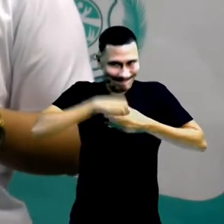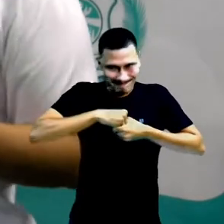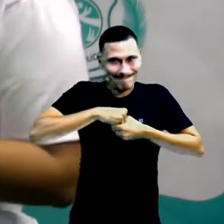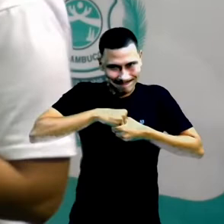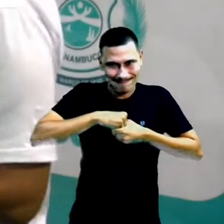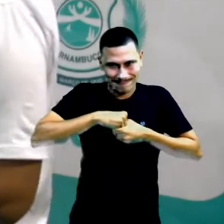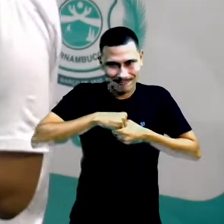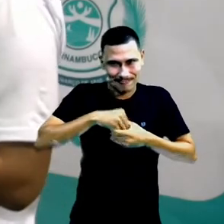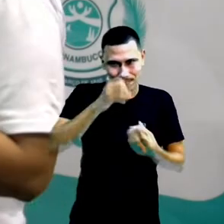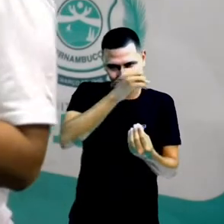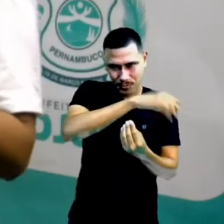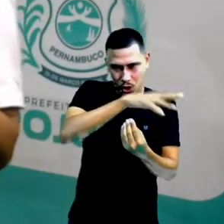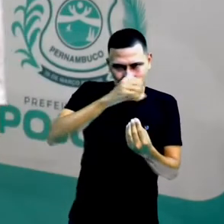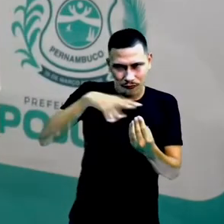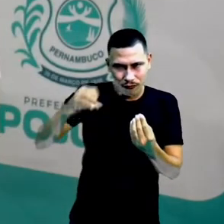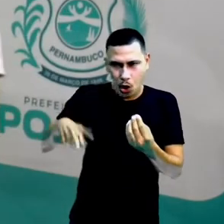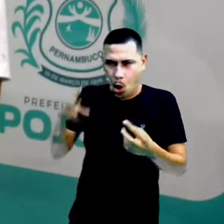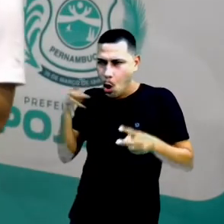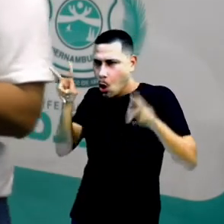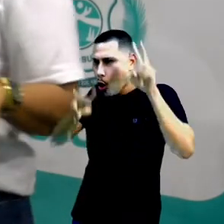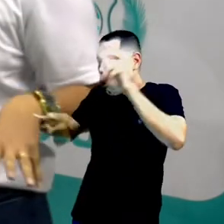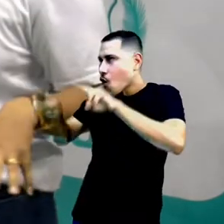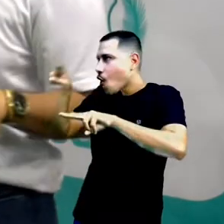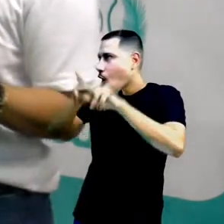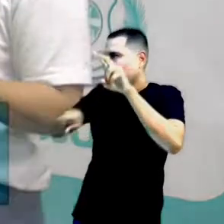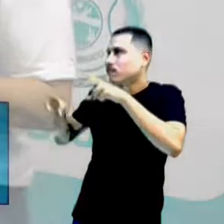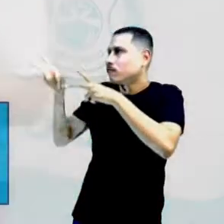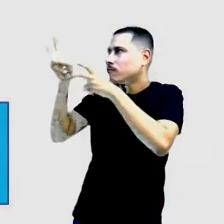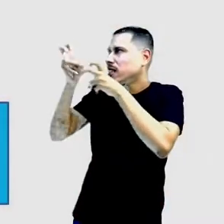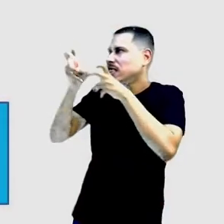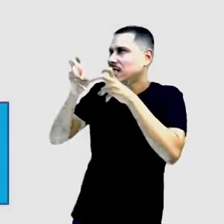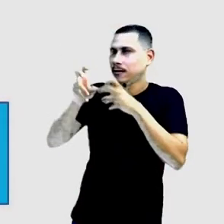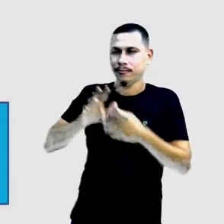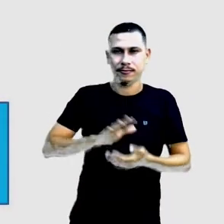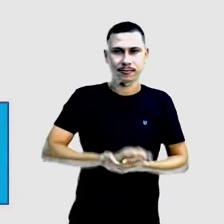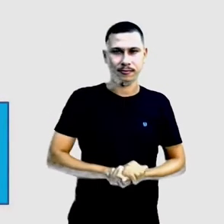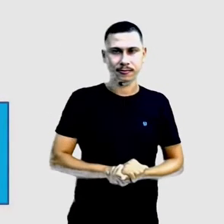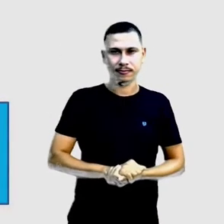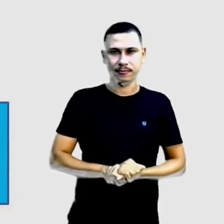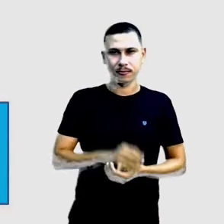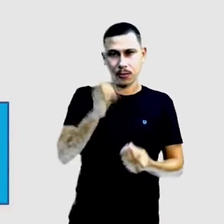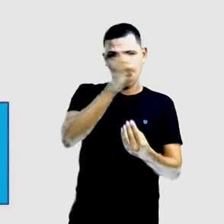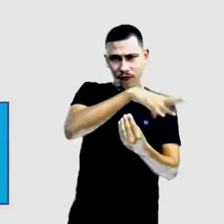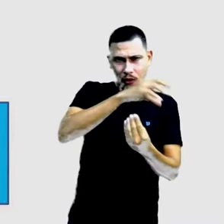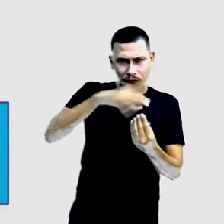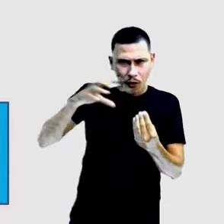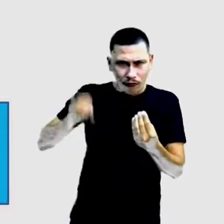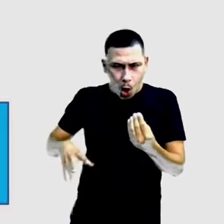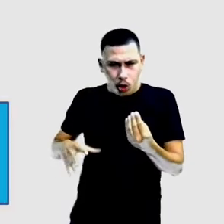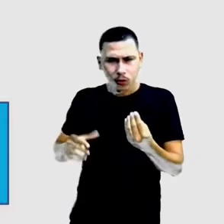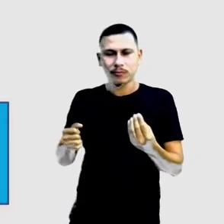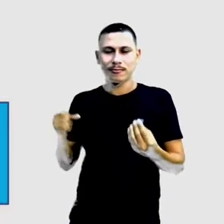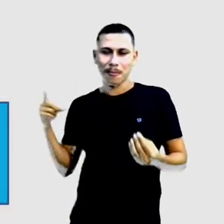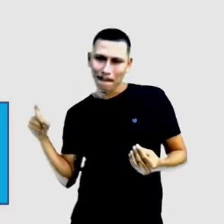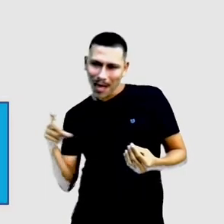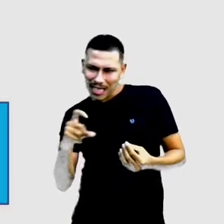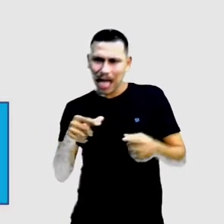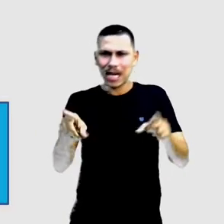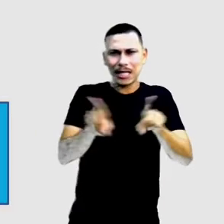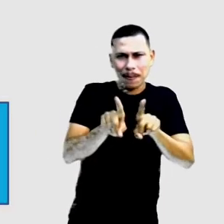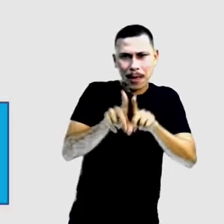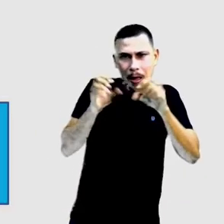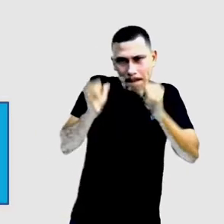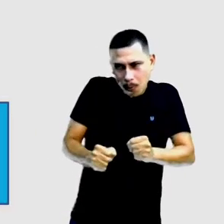forma humana né e aqui eu traga essa imagem para vocês verem aqui olha só os fungos Assim como as bactérias podem se